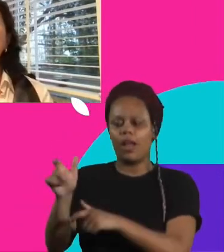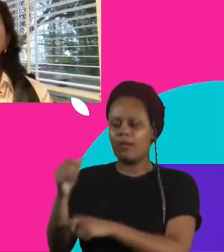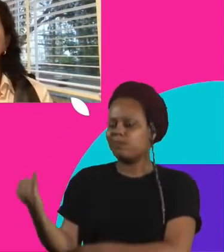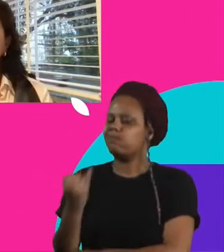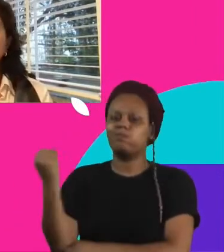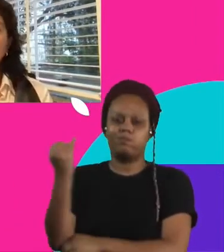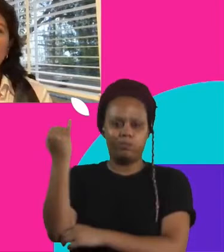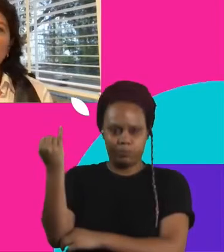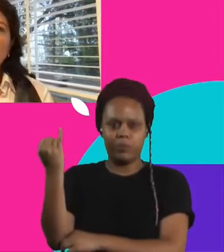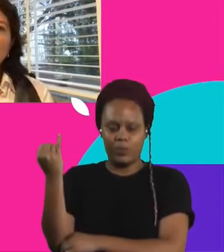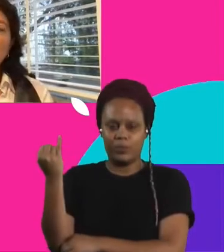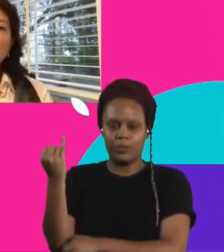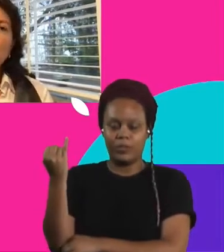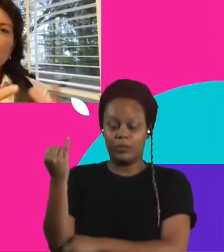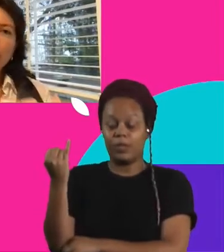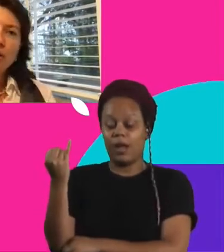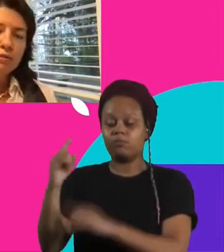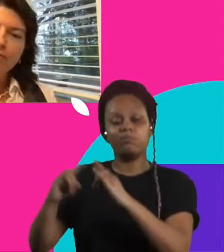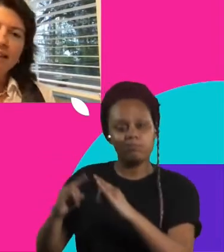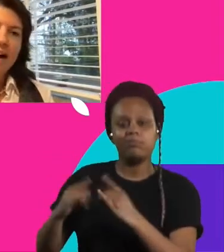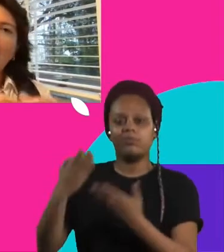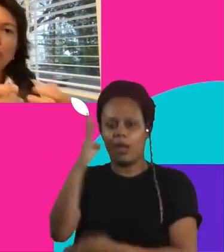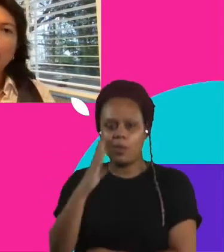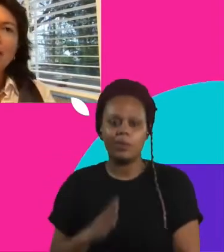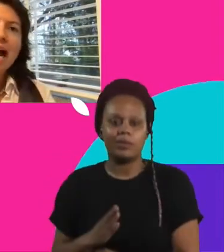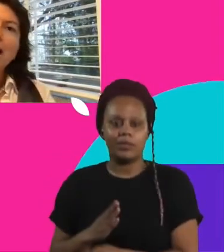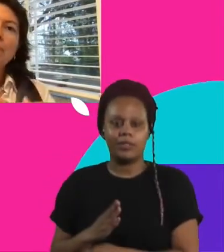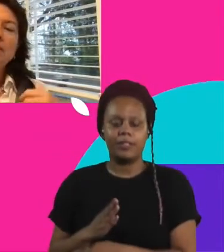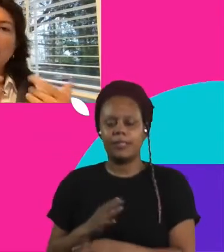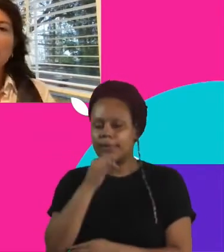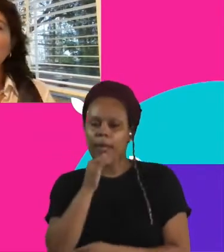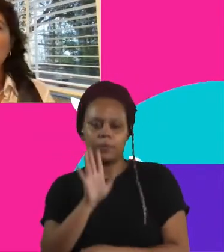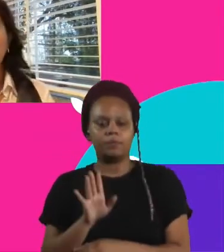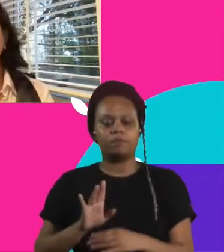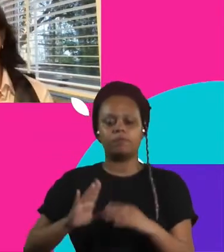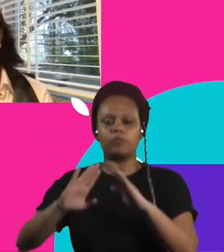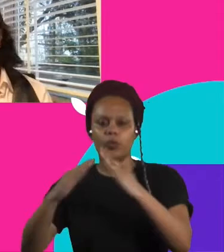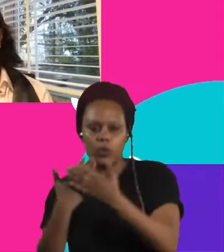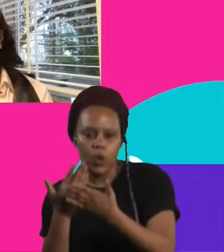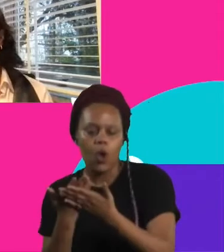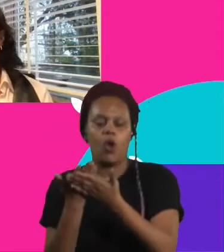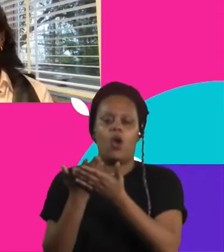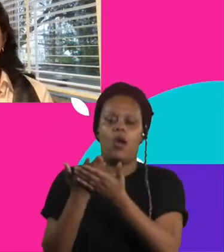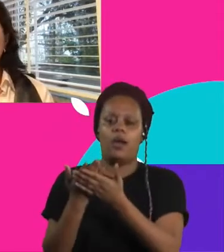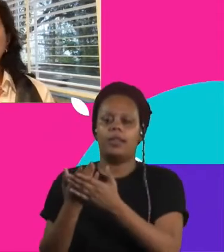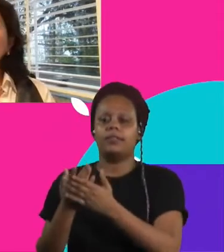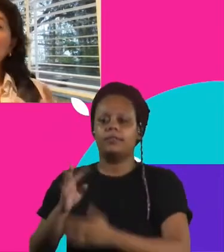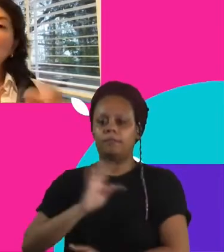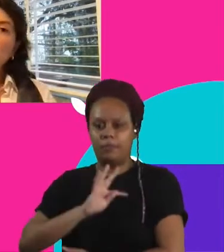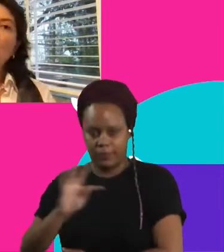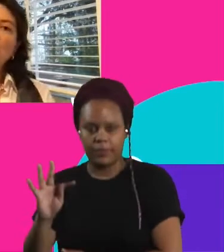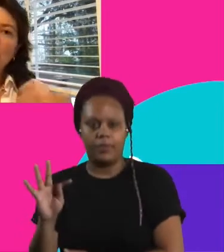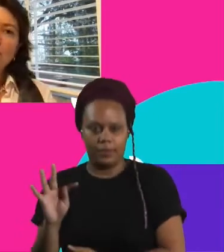as escolas de governo. A gente tem escolas de governo federais, como o ENAP, Cerzedelo Correia, ali no TCU, como